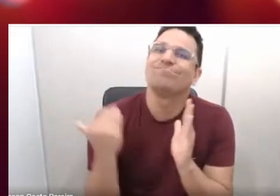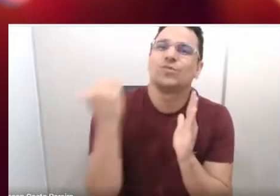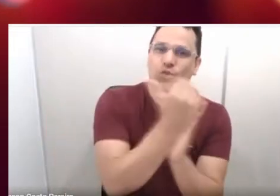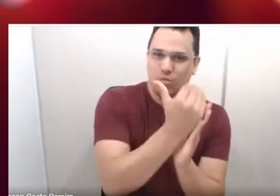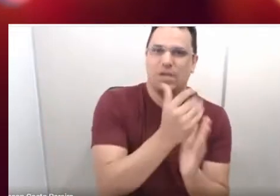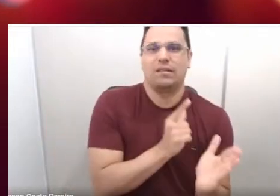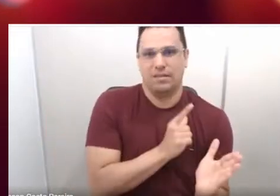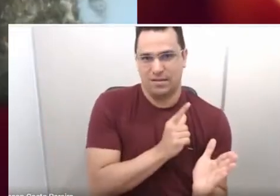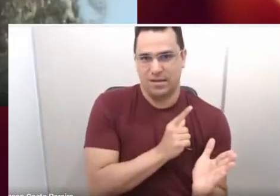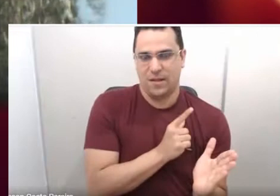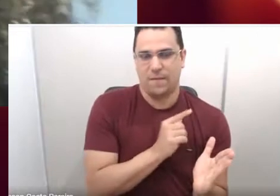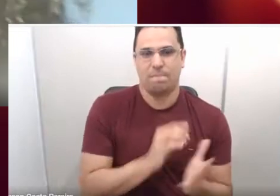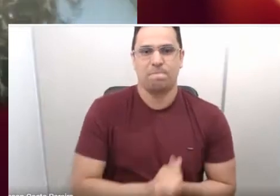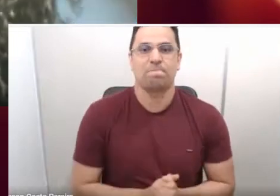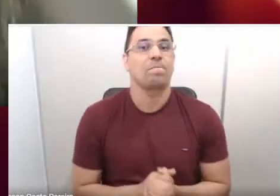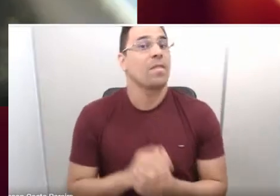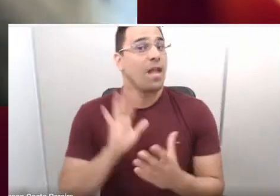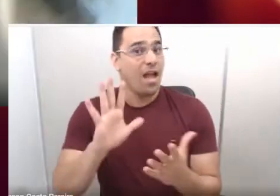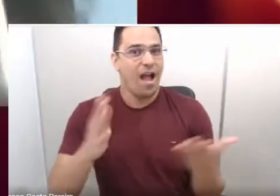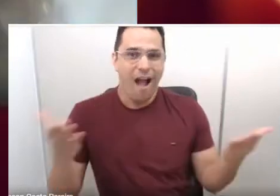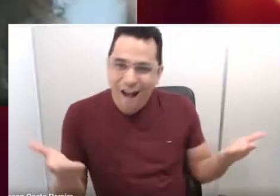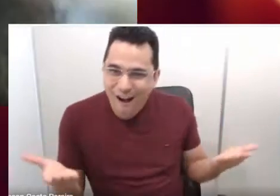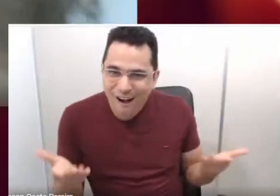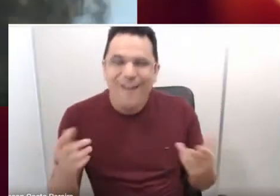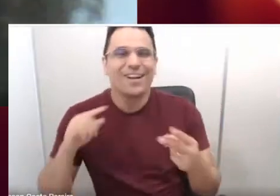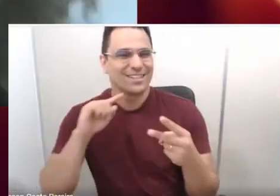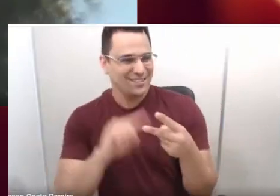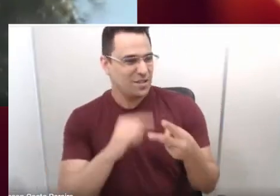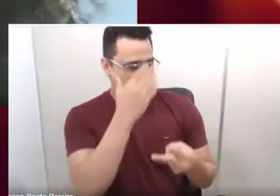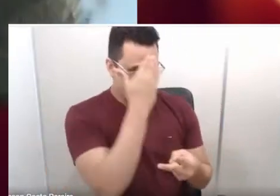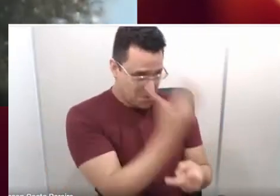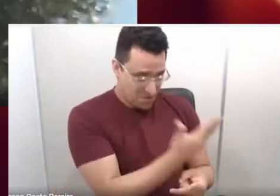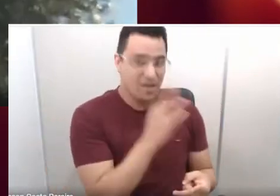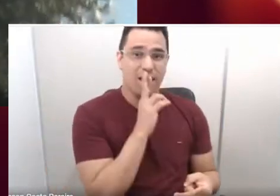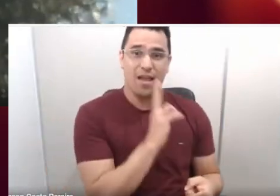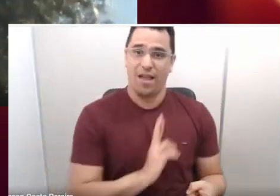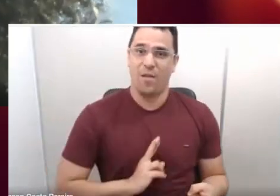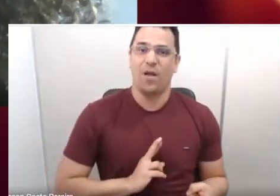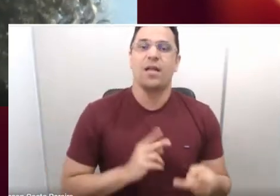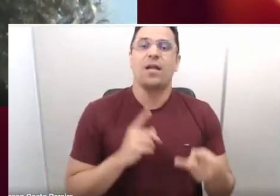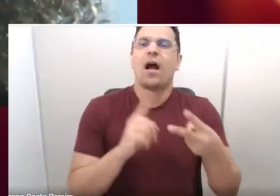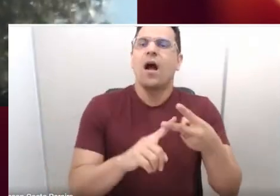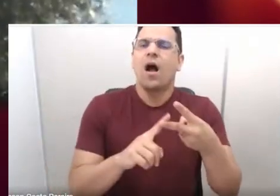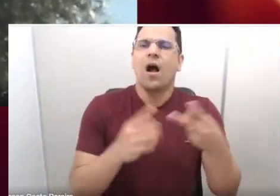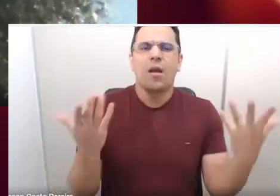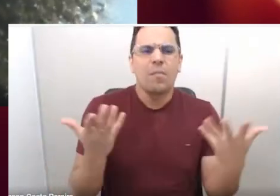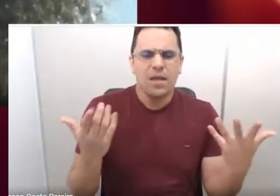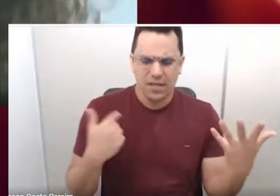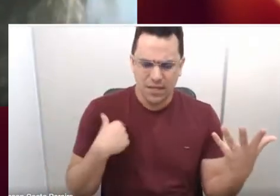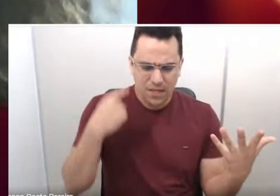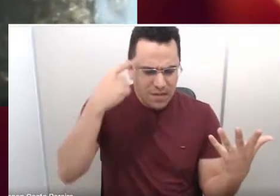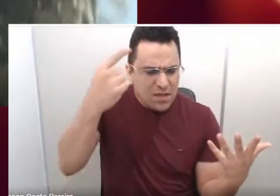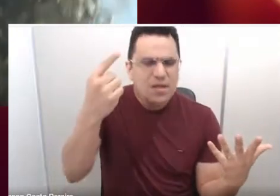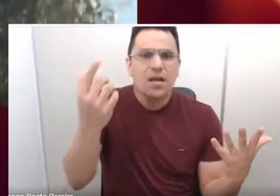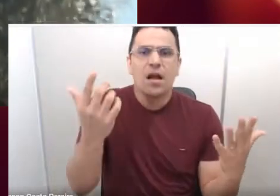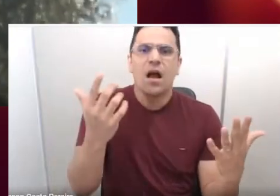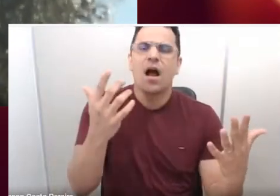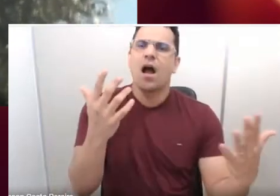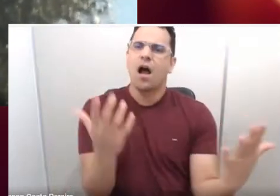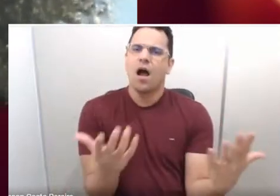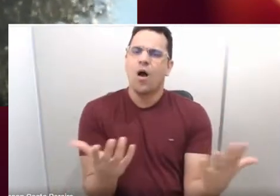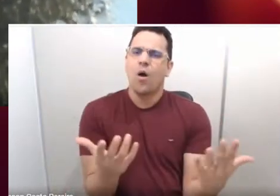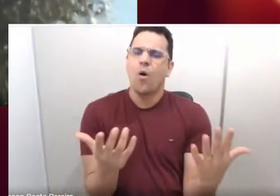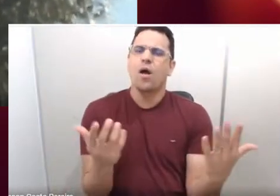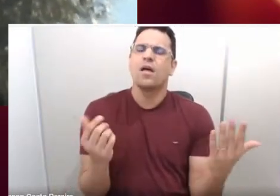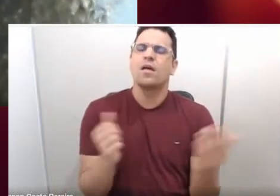certo. Aí a gente entra até na segunda questão. Na verdade, você já veio fazendo panorama, né? E aí